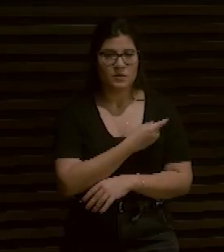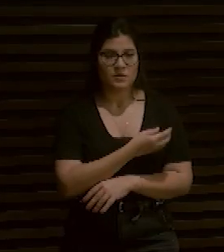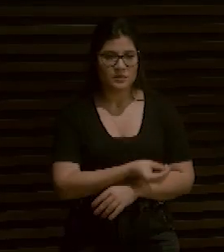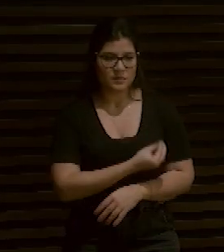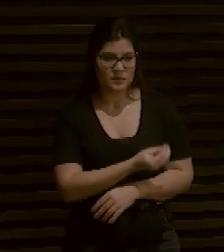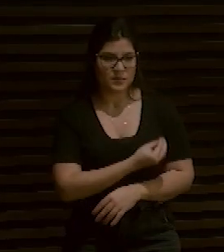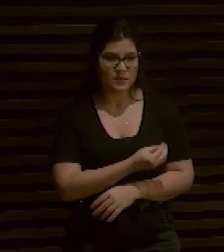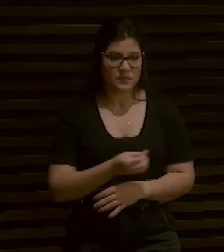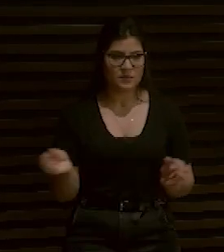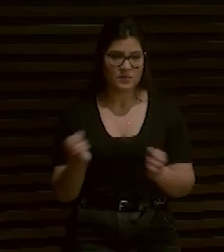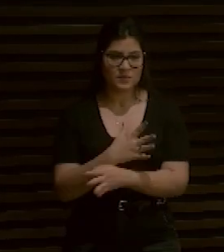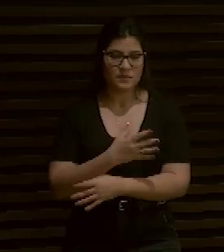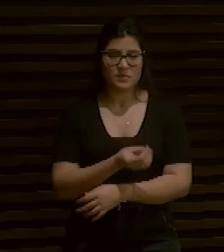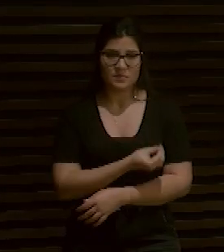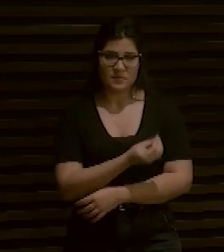novidade de vida.